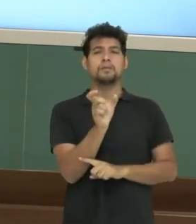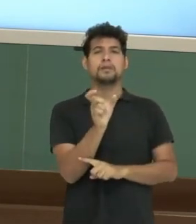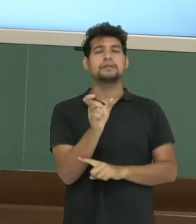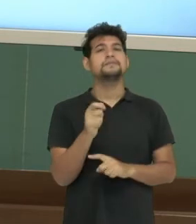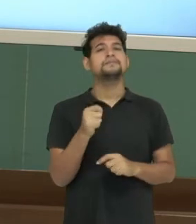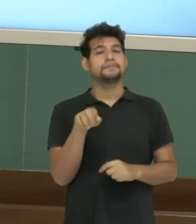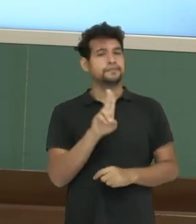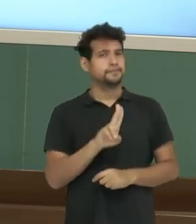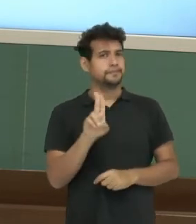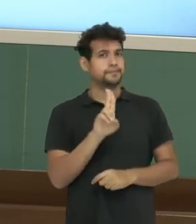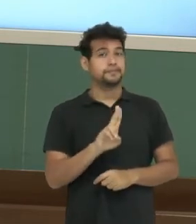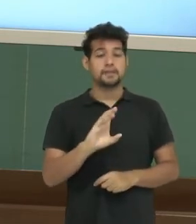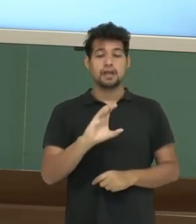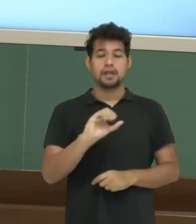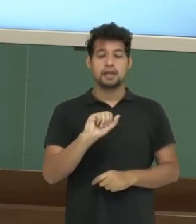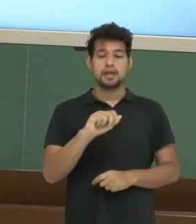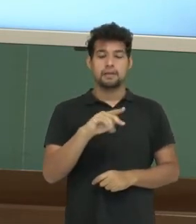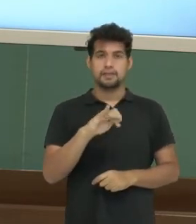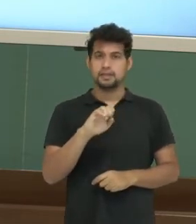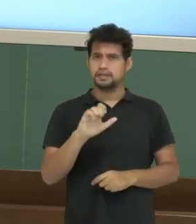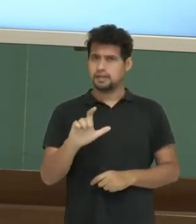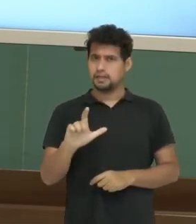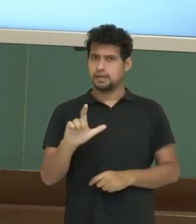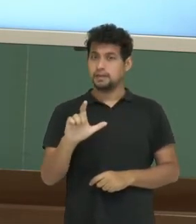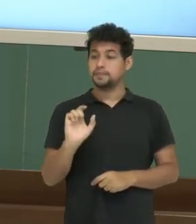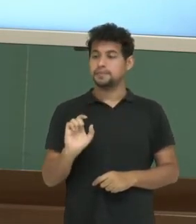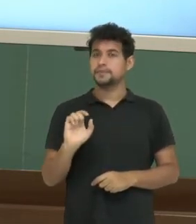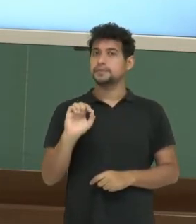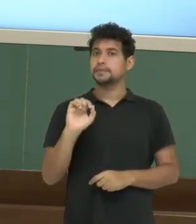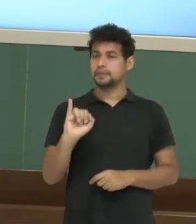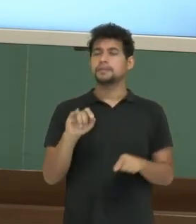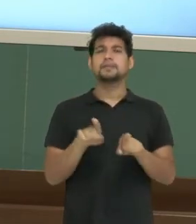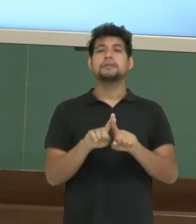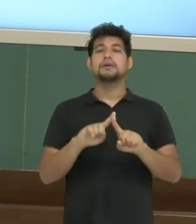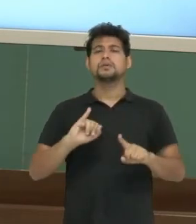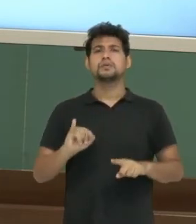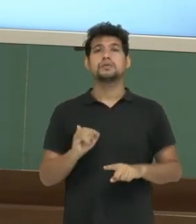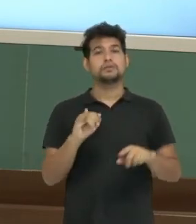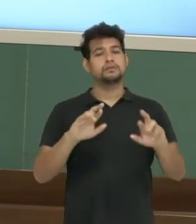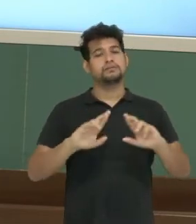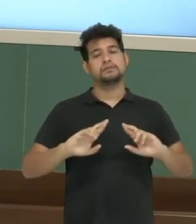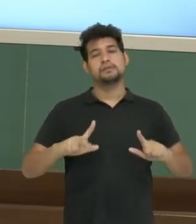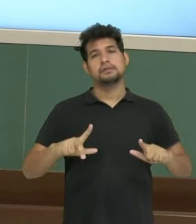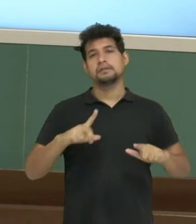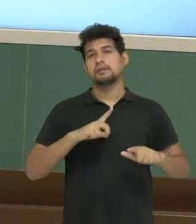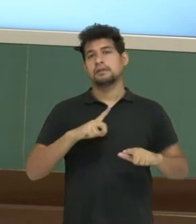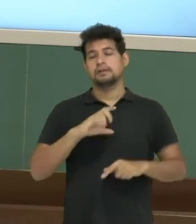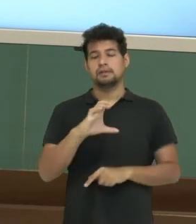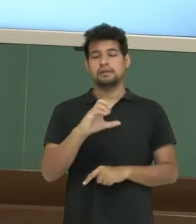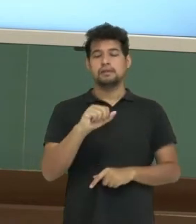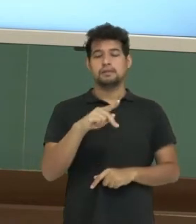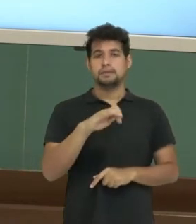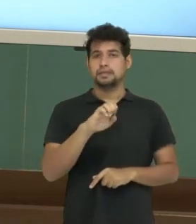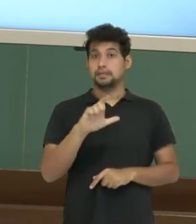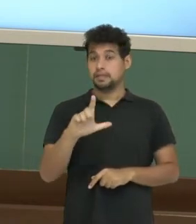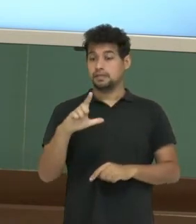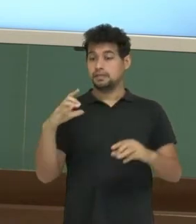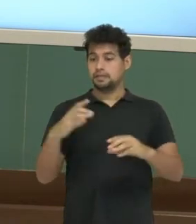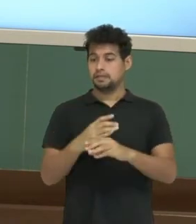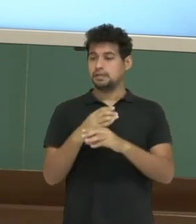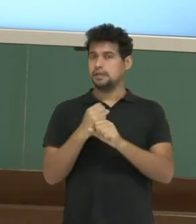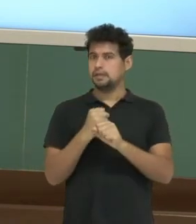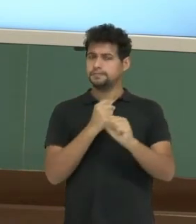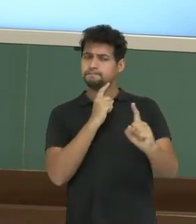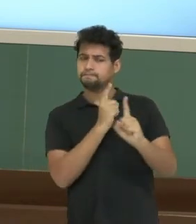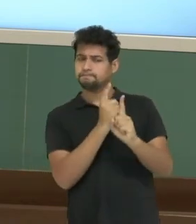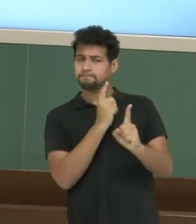vai usar: capital, taxa e tempo. Aí o juro é só aquela diferença que deu do capital para o montante que você vai